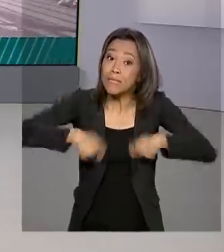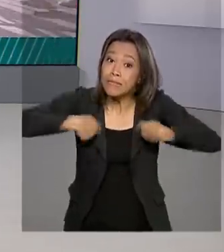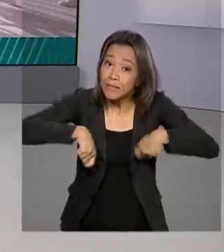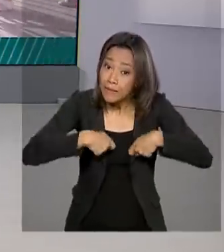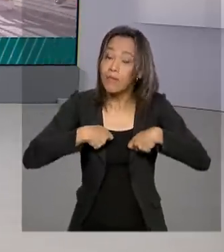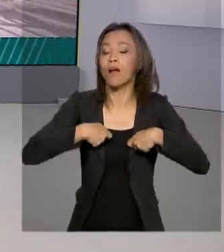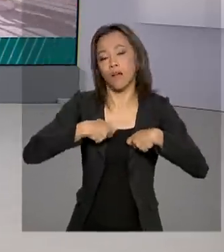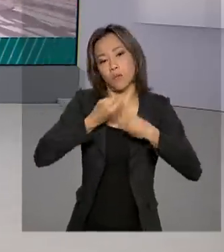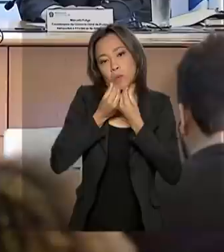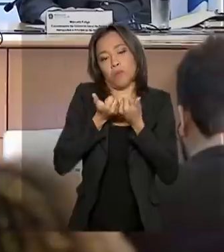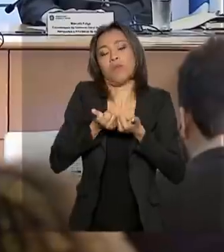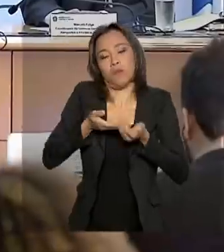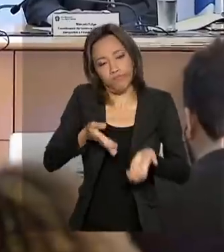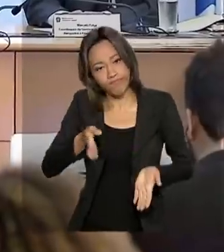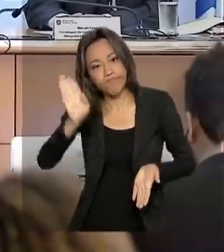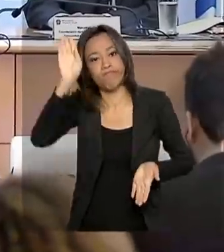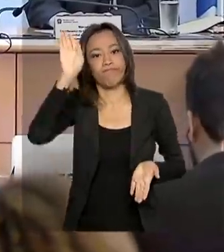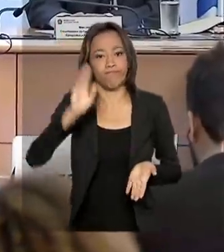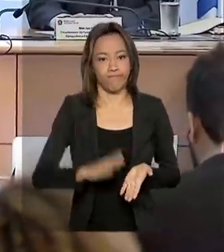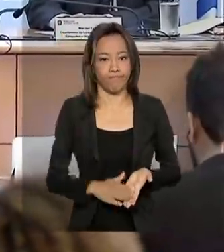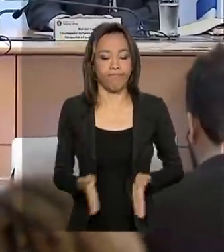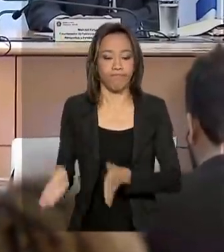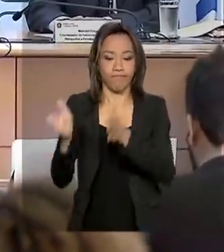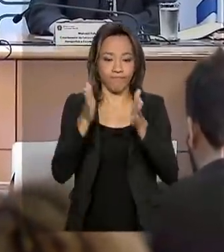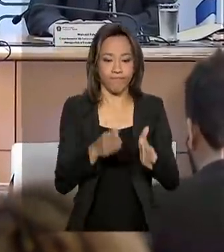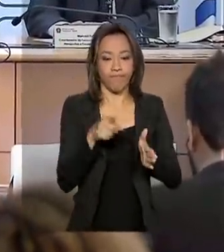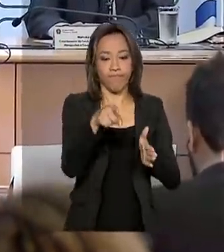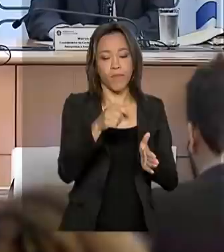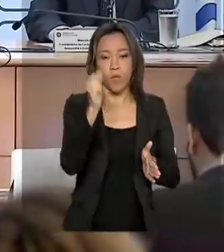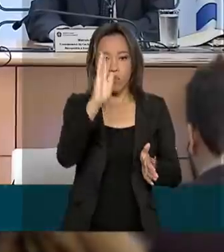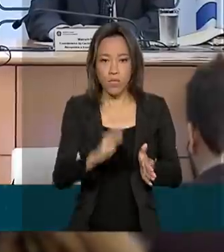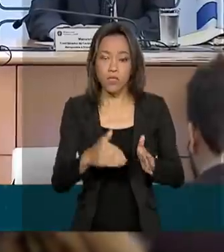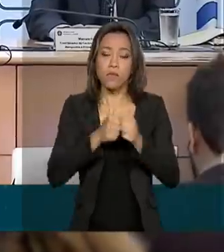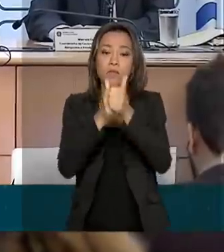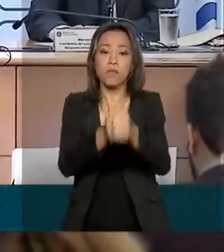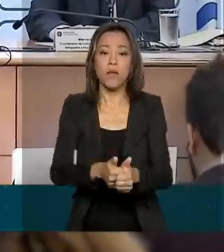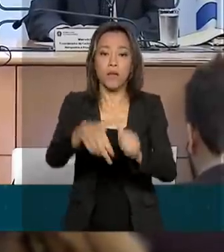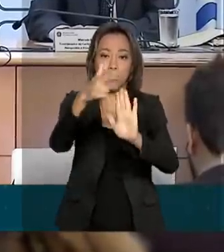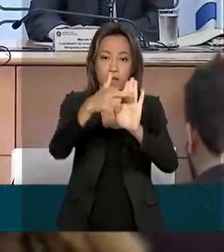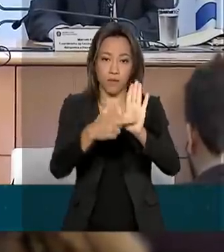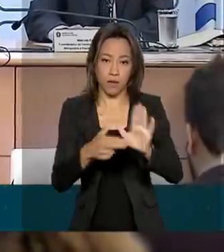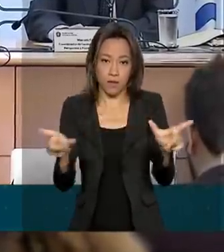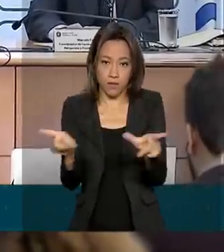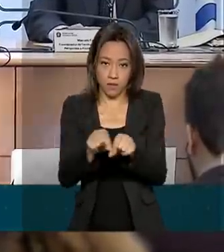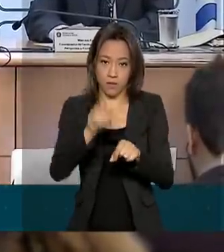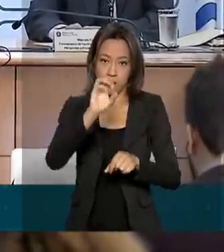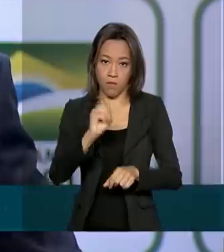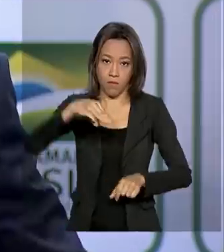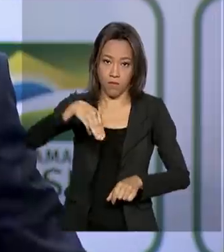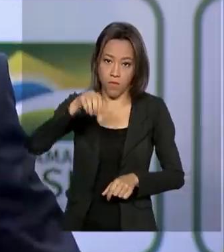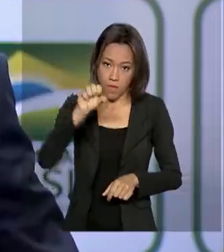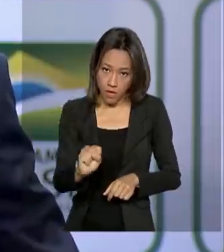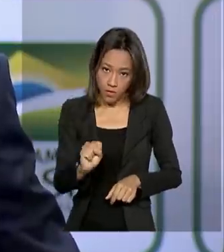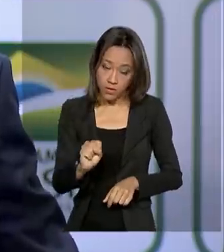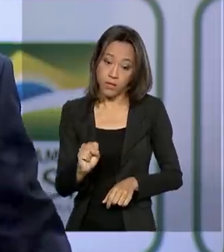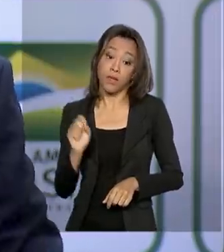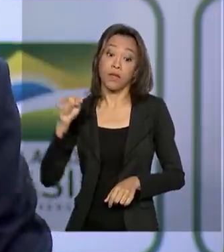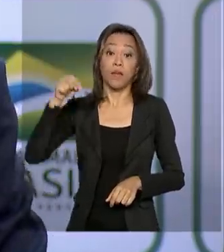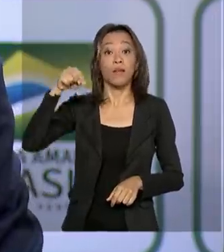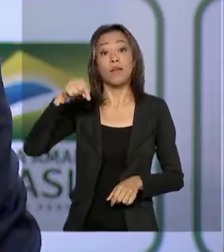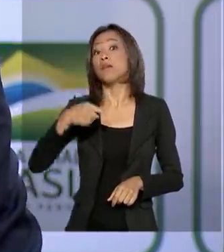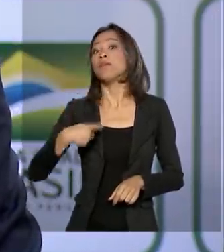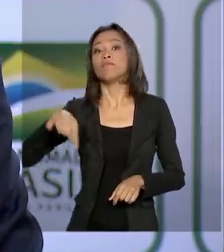necessidade o brasil segue as recomendações da organização mundial da saúde e nesta